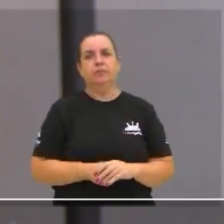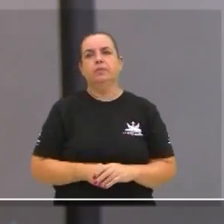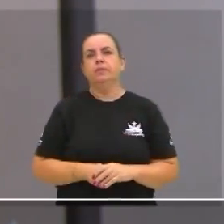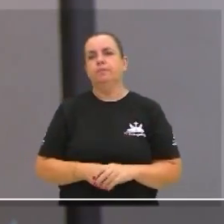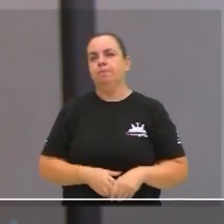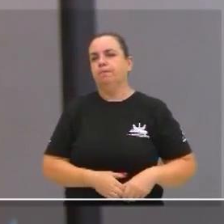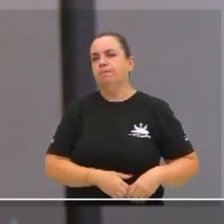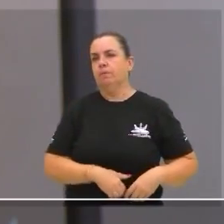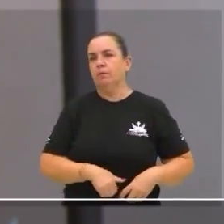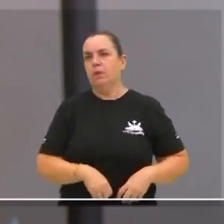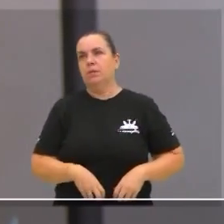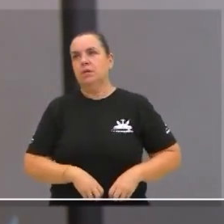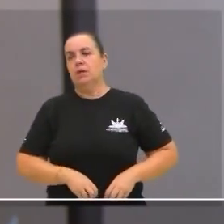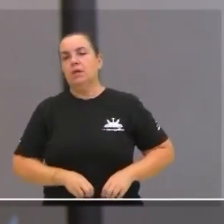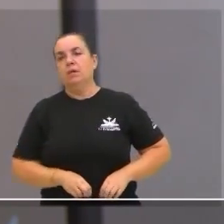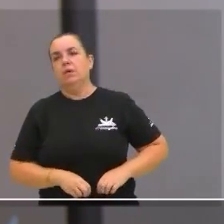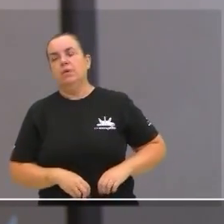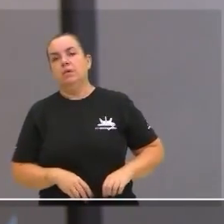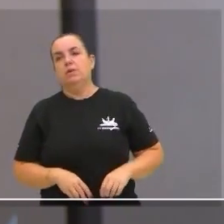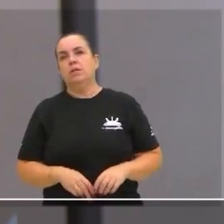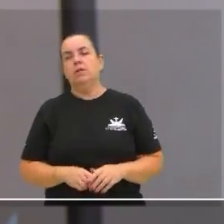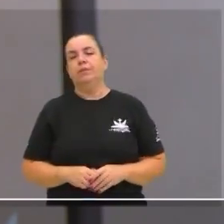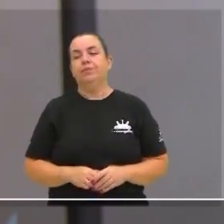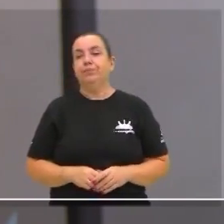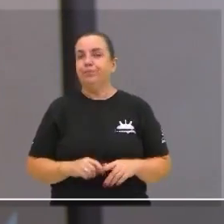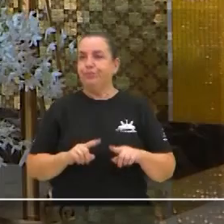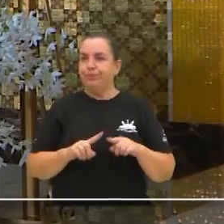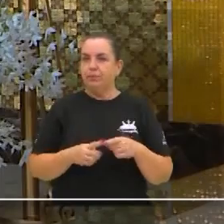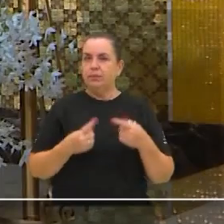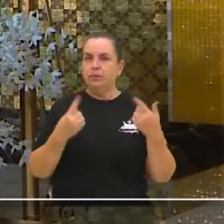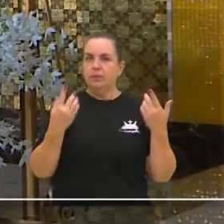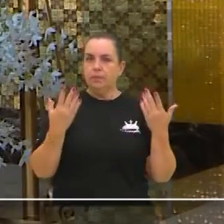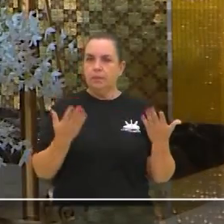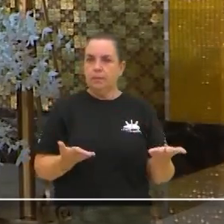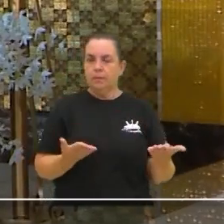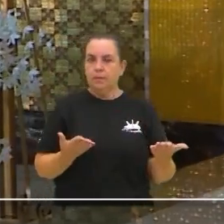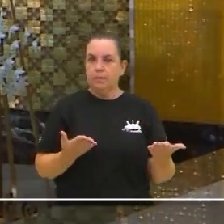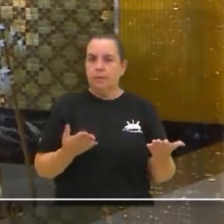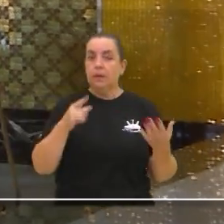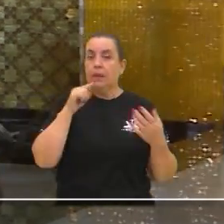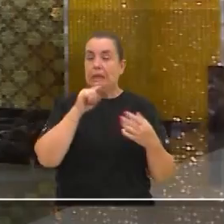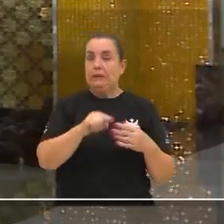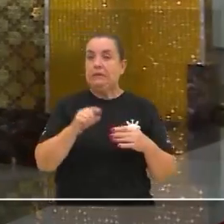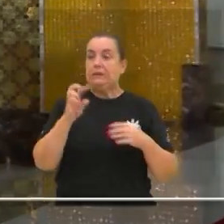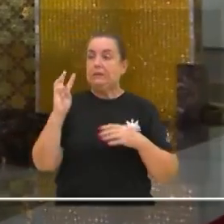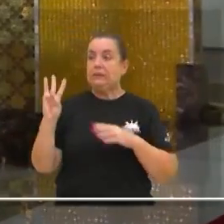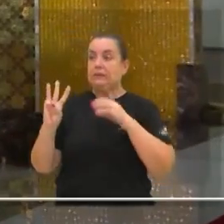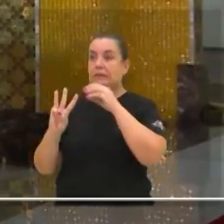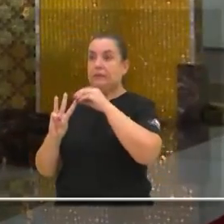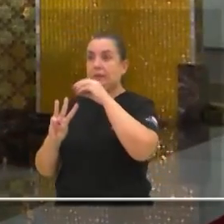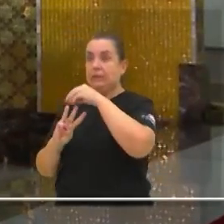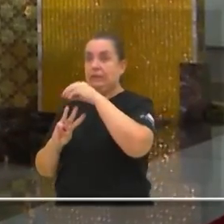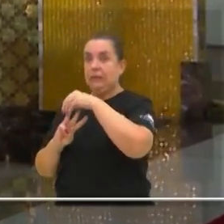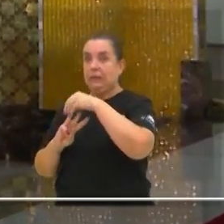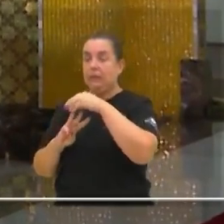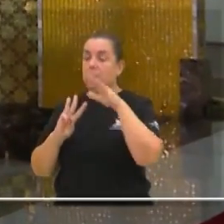Pasme, mas naquele momento, os reis magos, que desde a saída